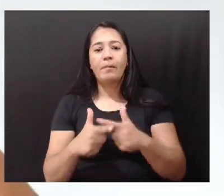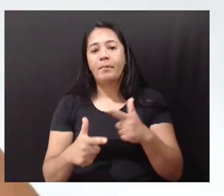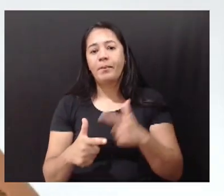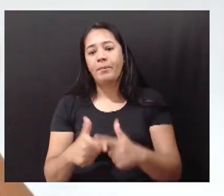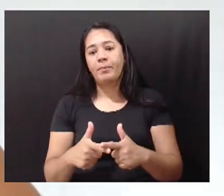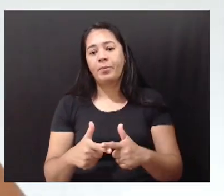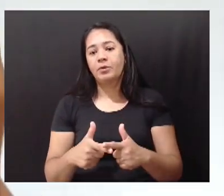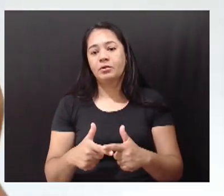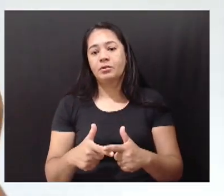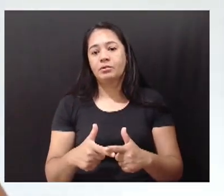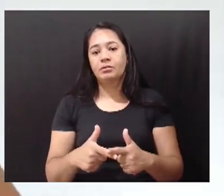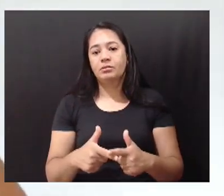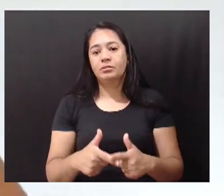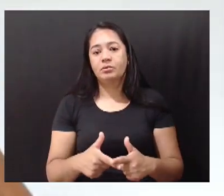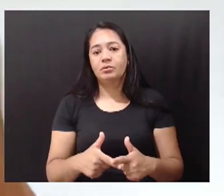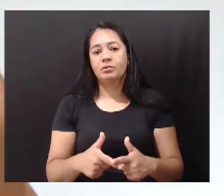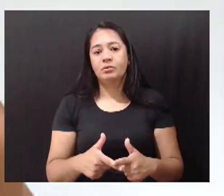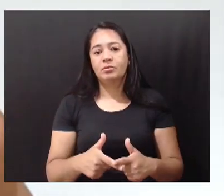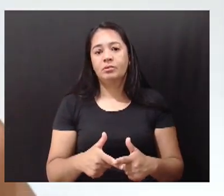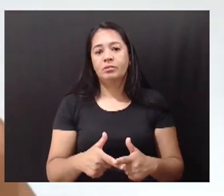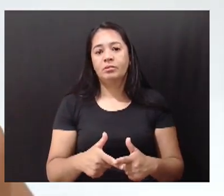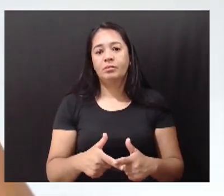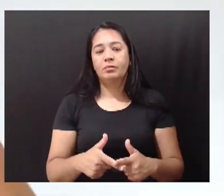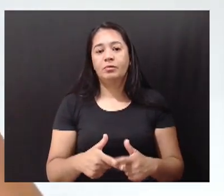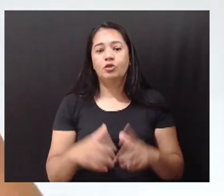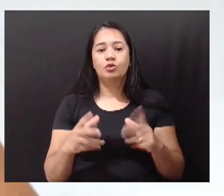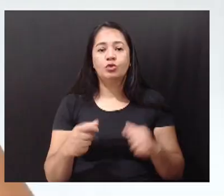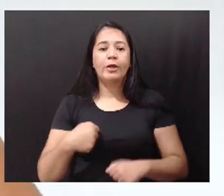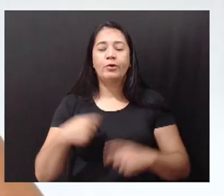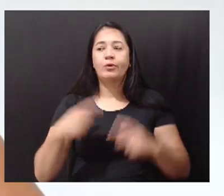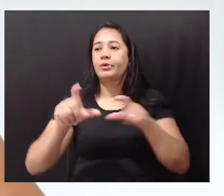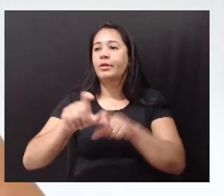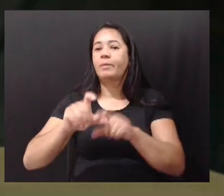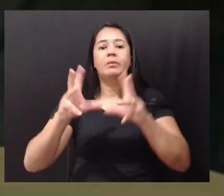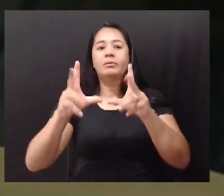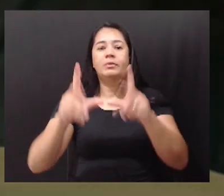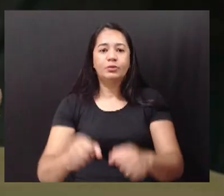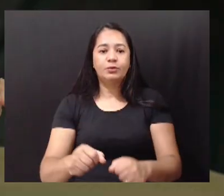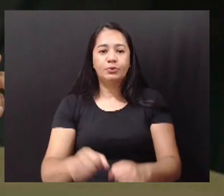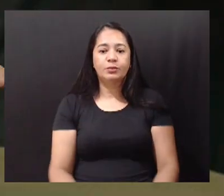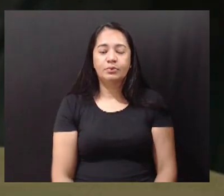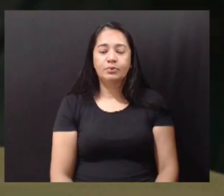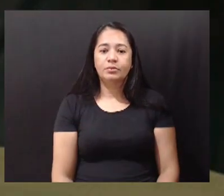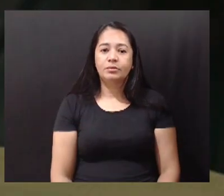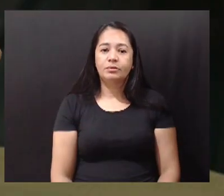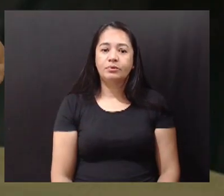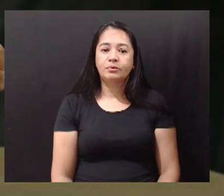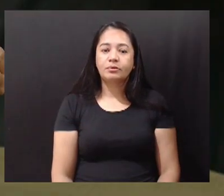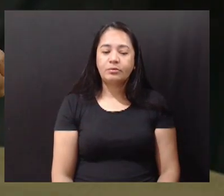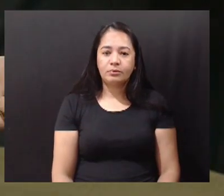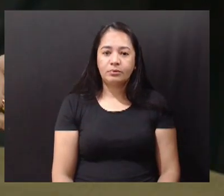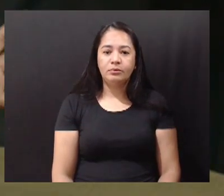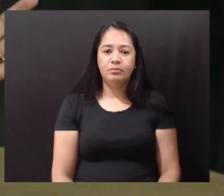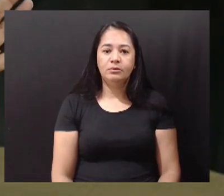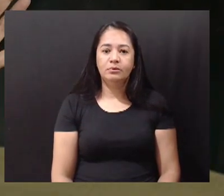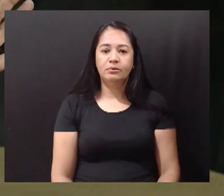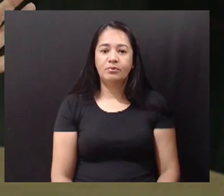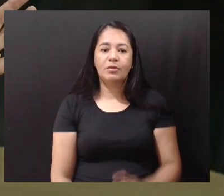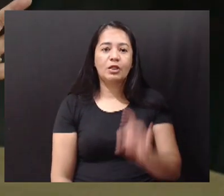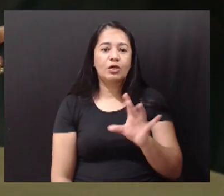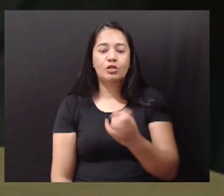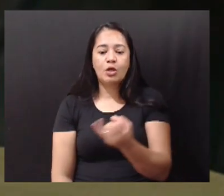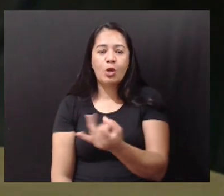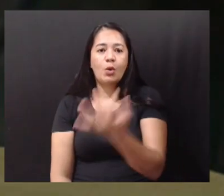esse espaço da tela. Tudo, eu dependo dela para tudo. Excelente, Valéria. Ou seja, não é apenas a quantidade de horas que a